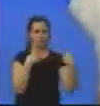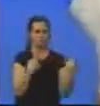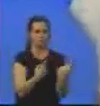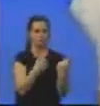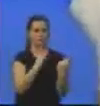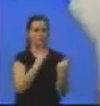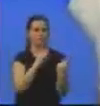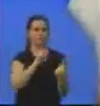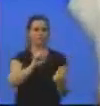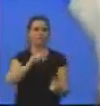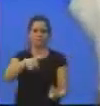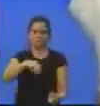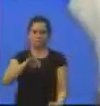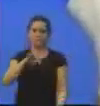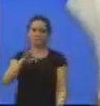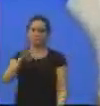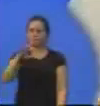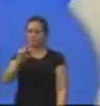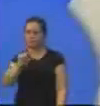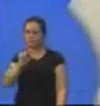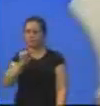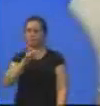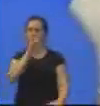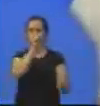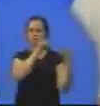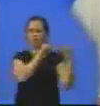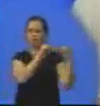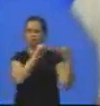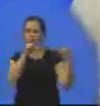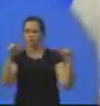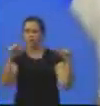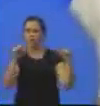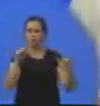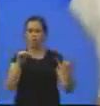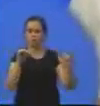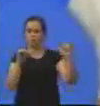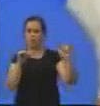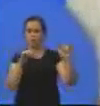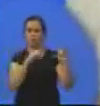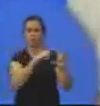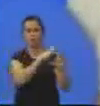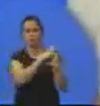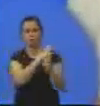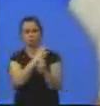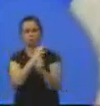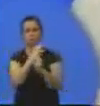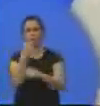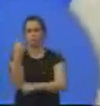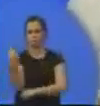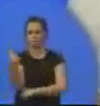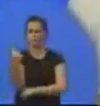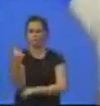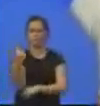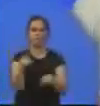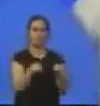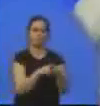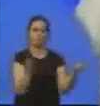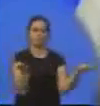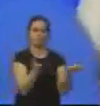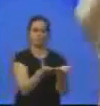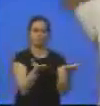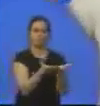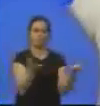eu tenho uma assíntota horizontal no y igual a 1. O que vamos fazer? Agora nós